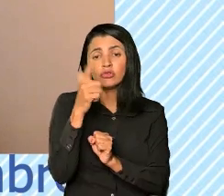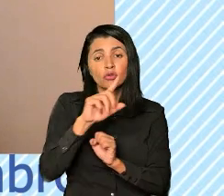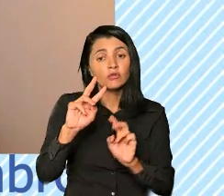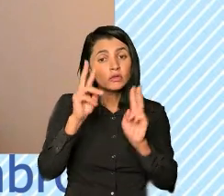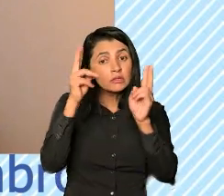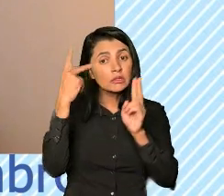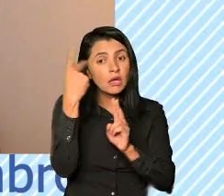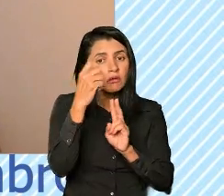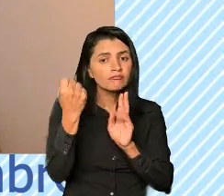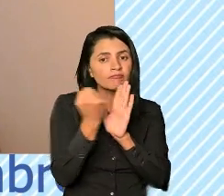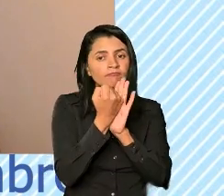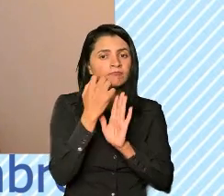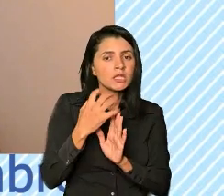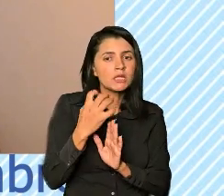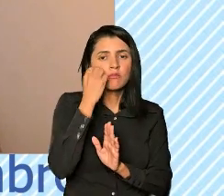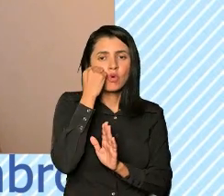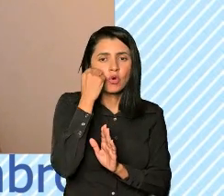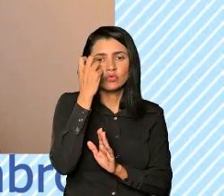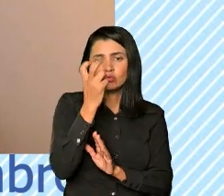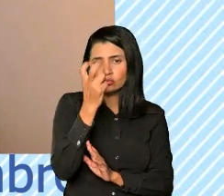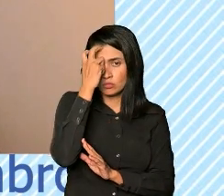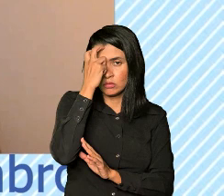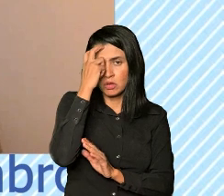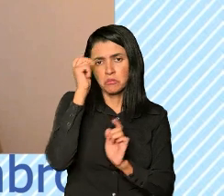patrimônio cultural, e a memória, ela também